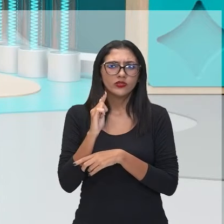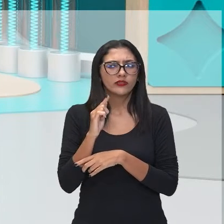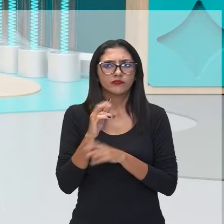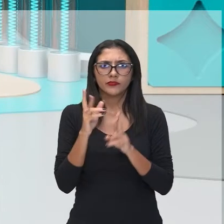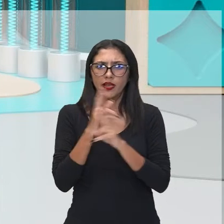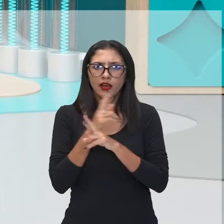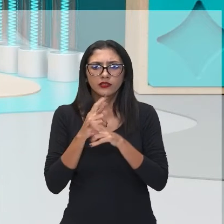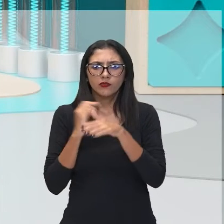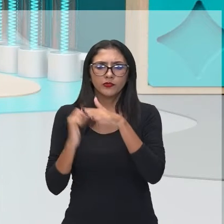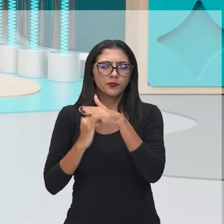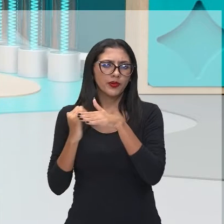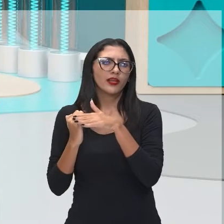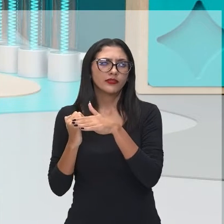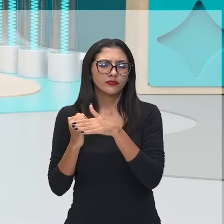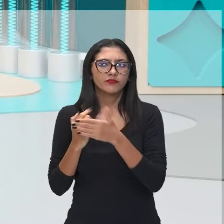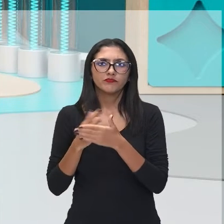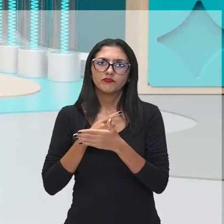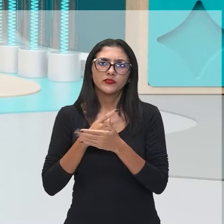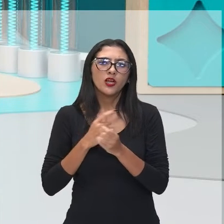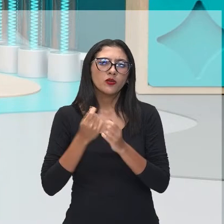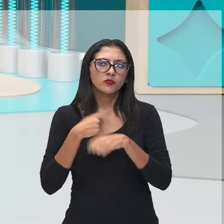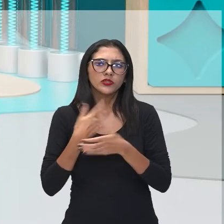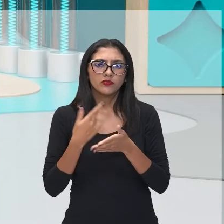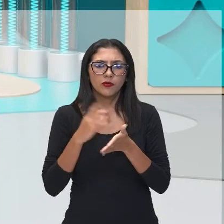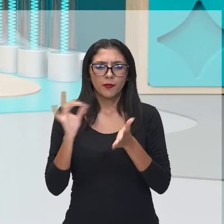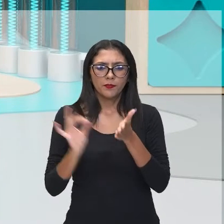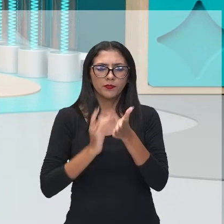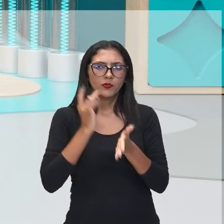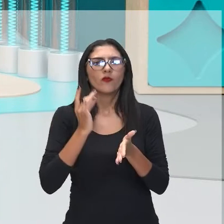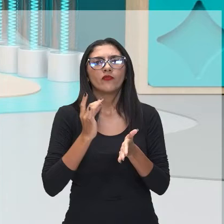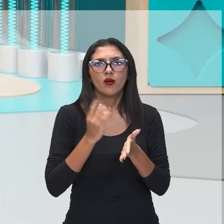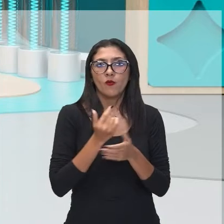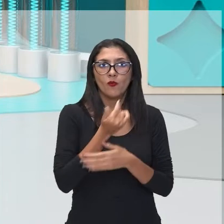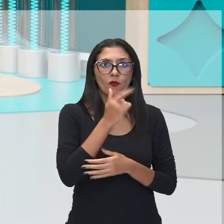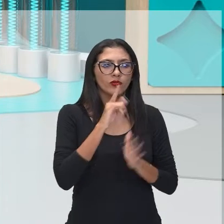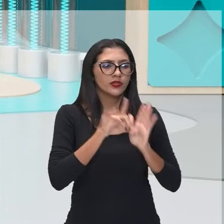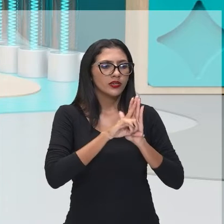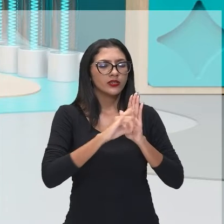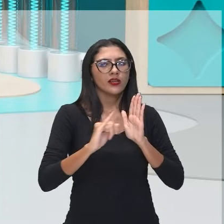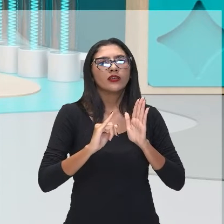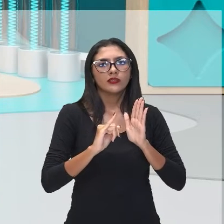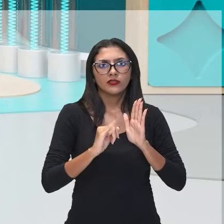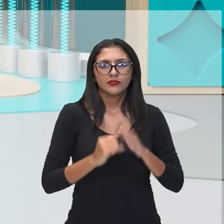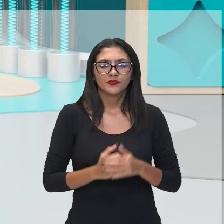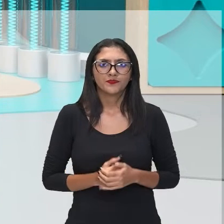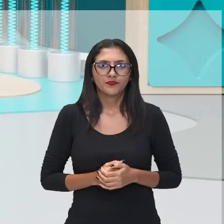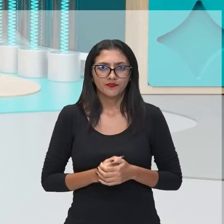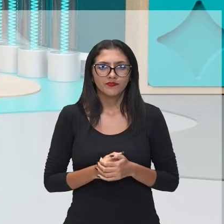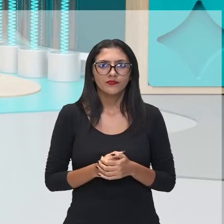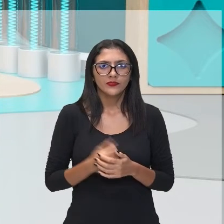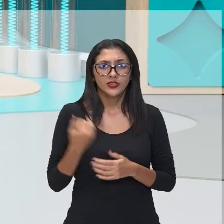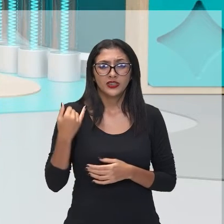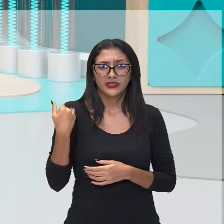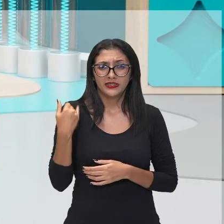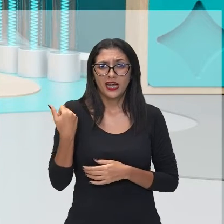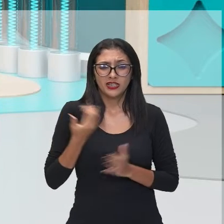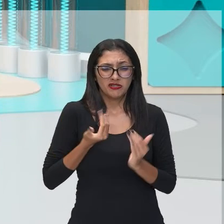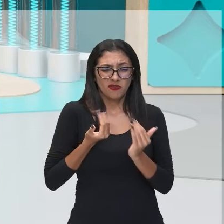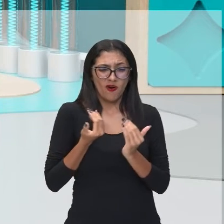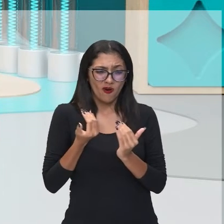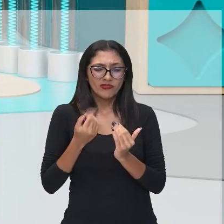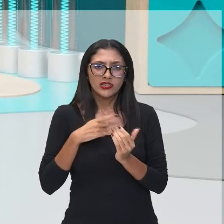industriais do comércio vão conseguir aprovar leis que permitam que jovens dessa idade possam consumir